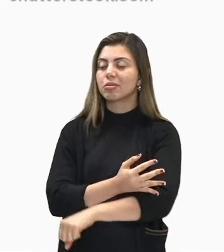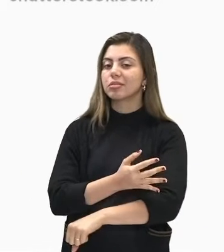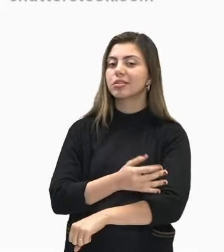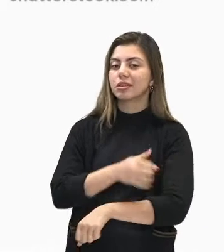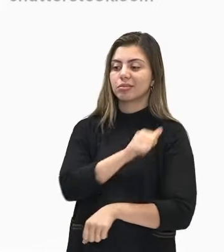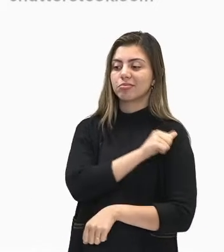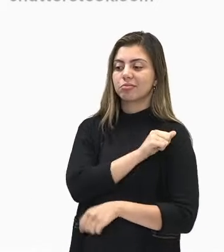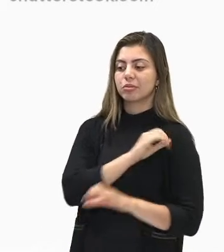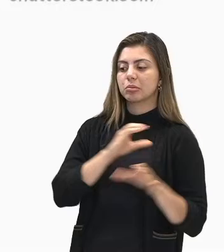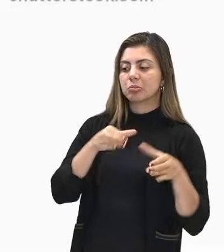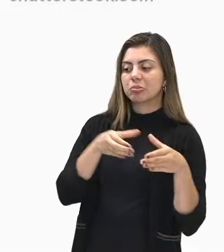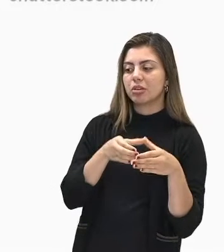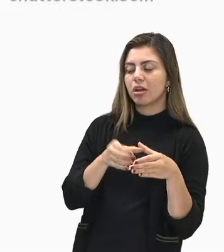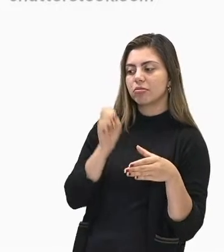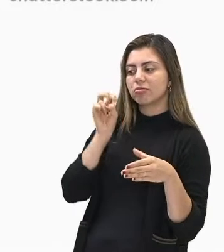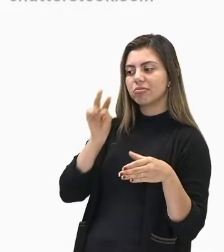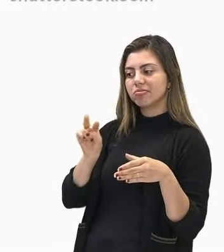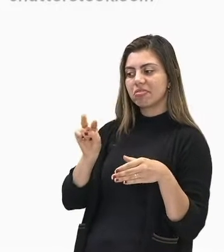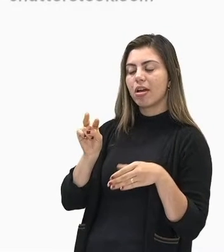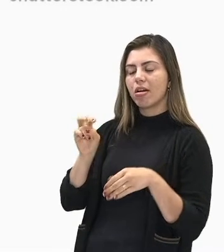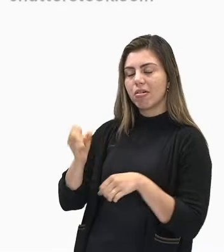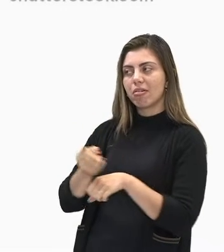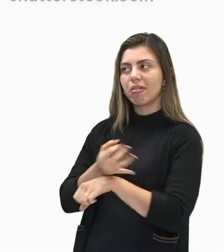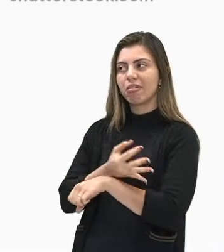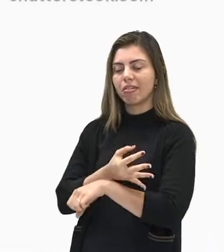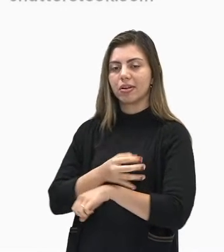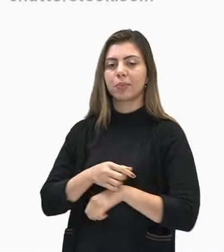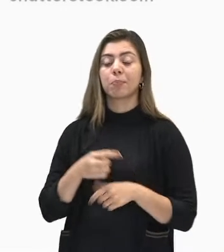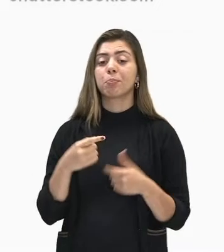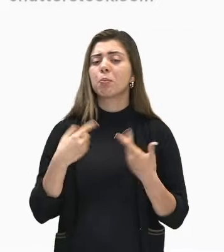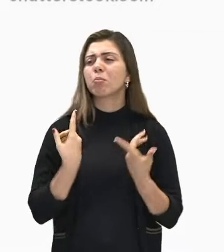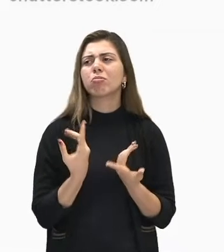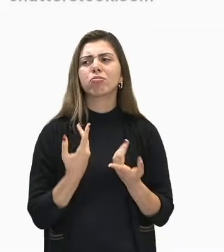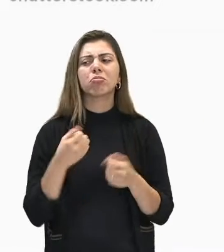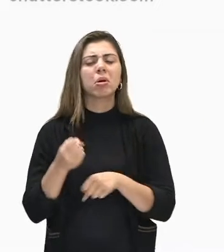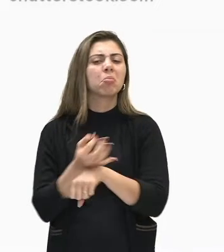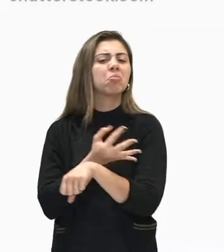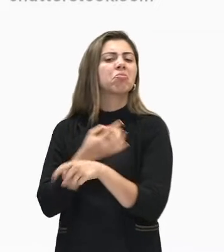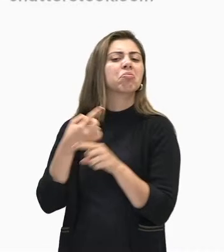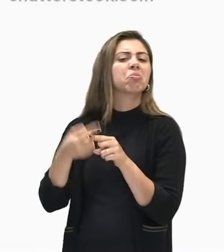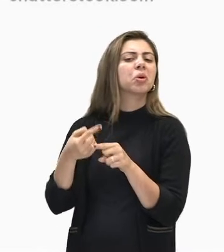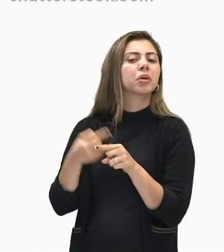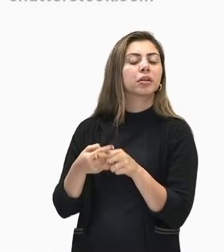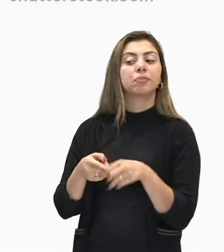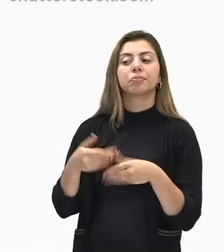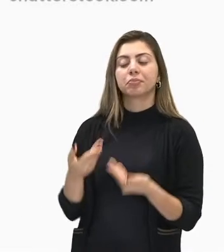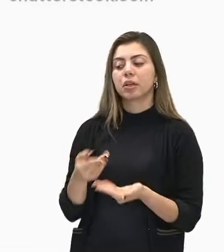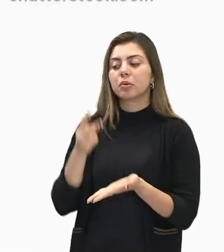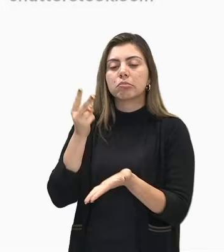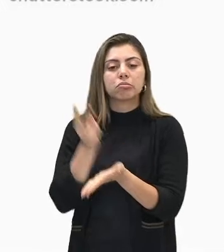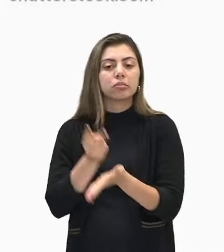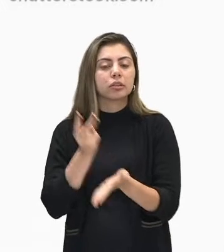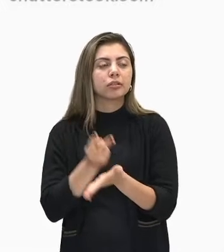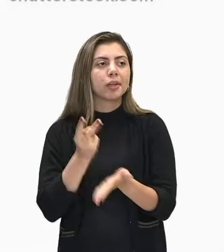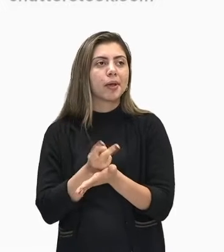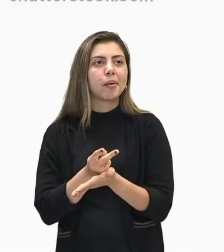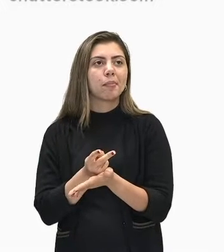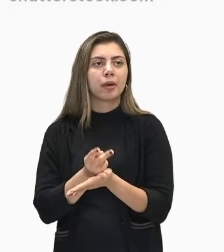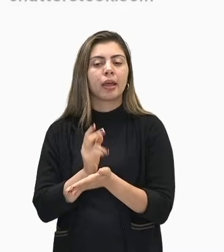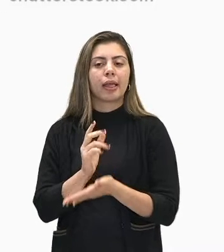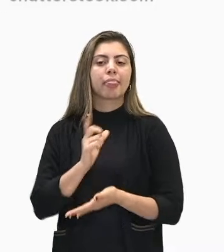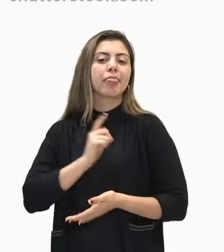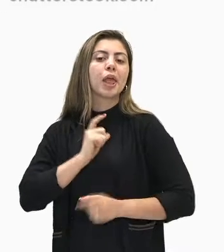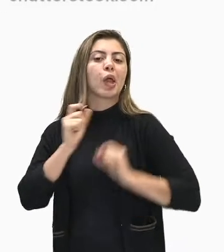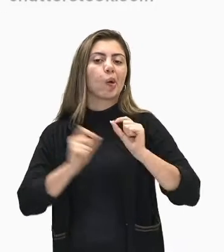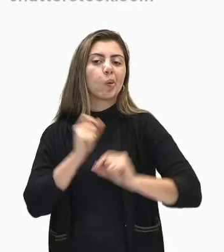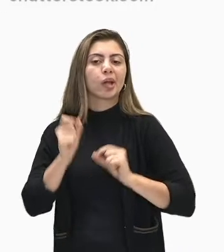assistindo, geralmente os alunos. Primeiro porque essa reação sempre vai ocorrer